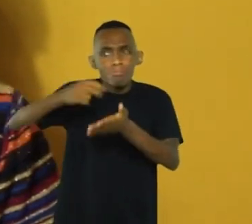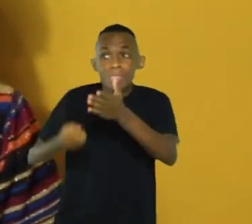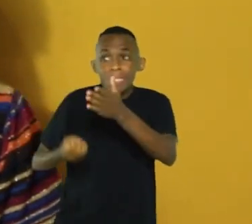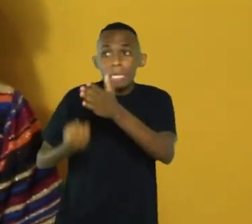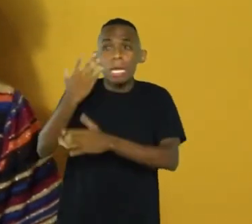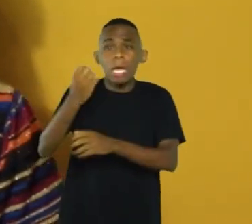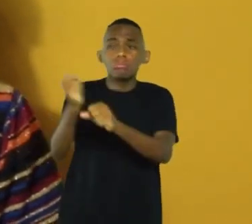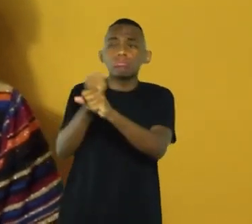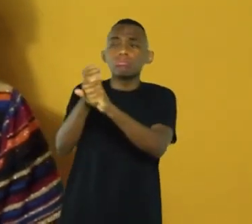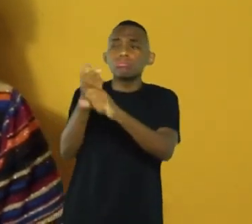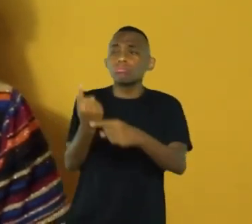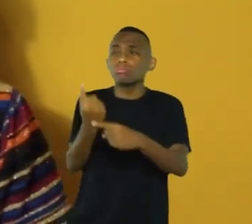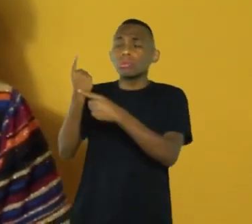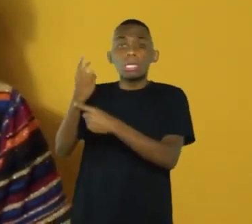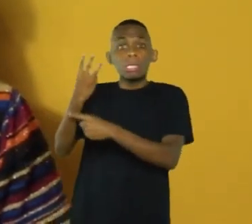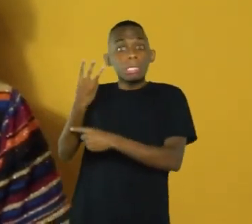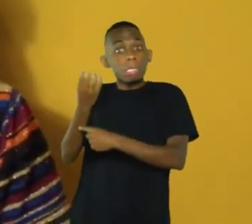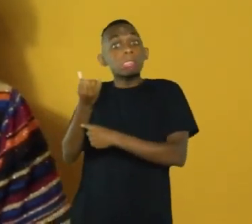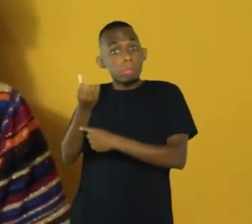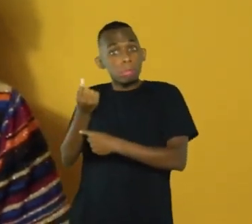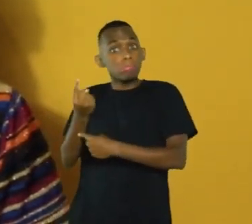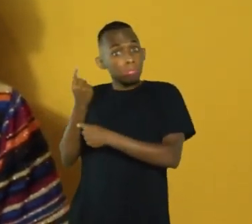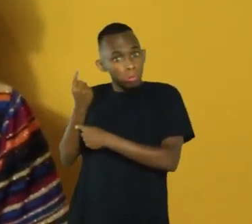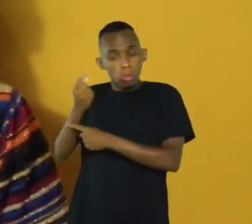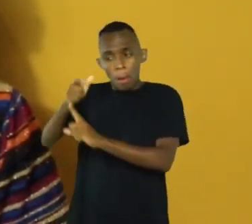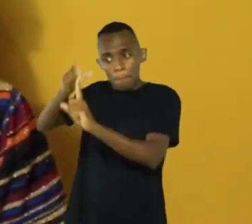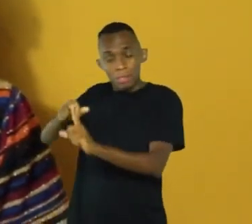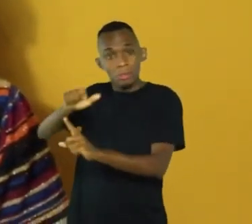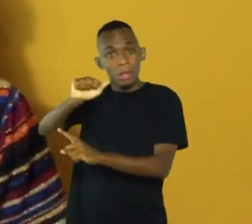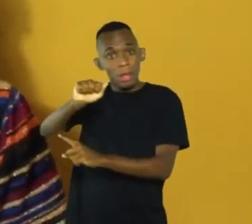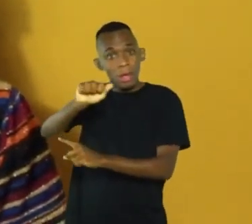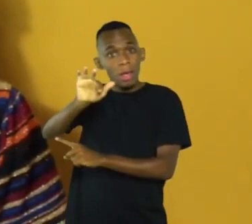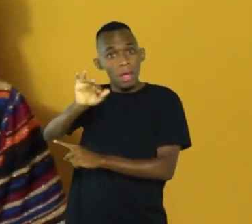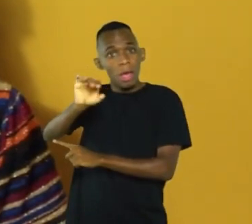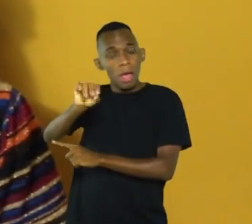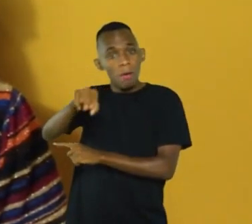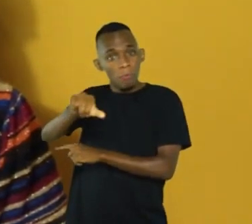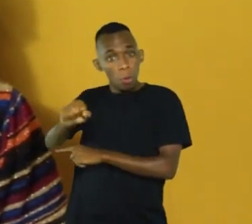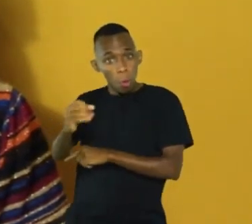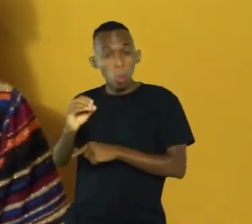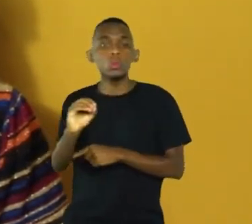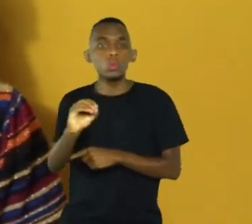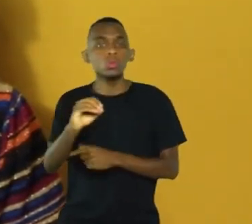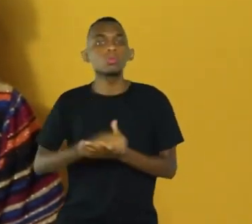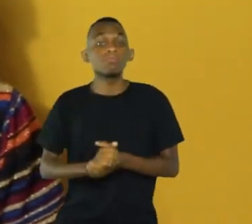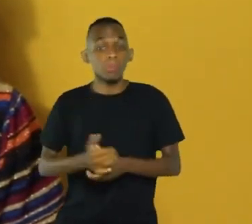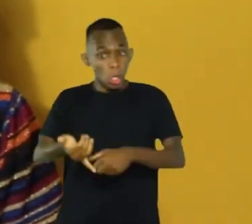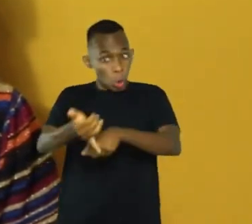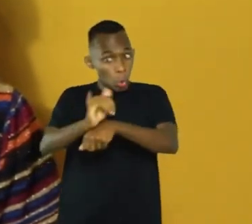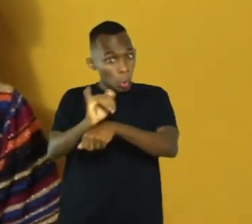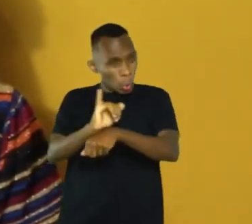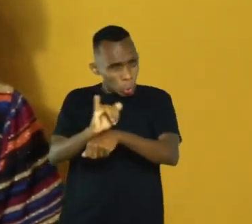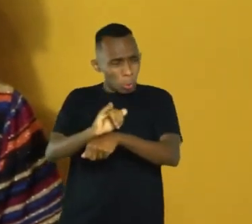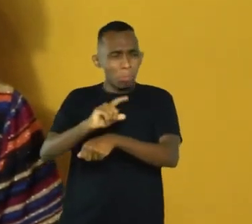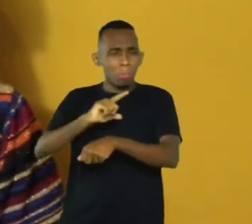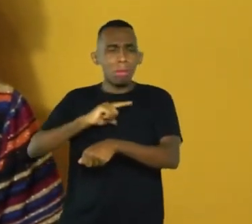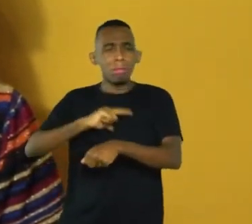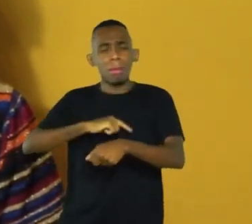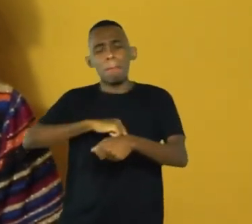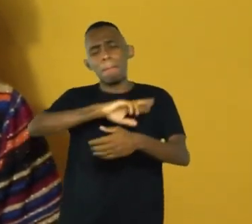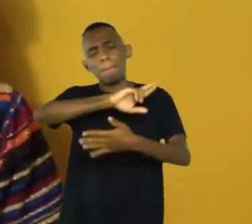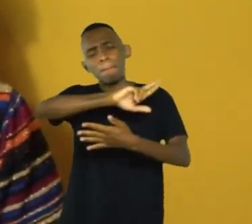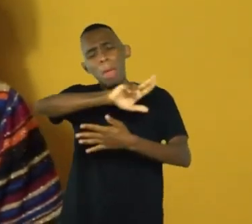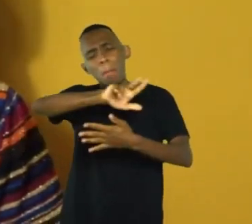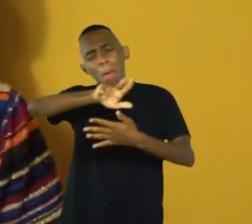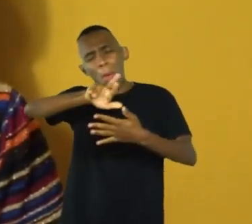36 anos pelo jornalista Afonso Borges. Em nosso canal no YouTube estão mais de 500